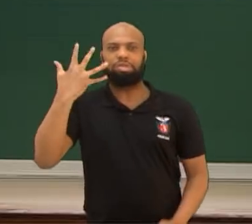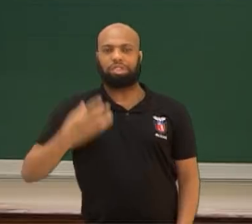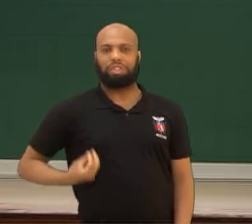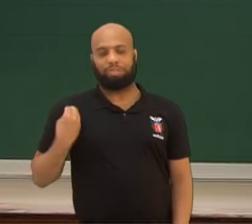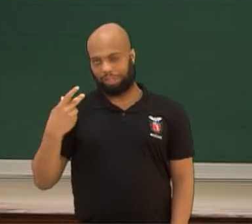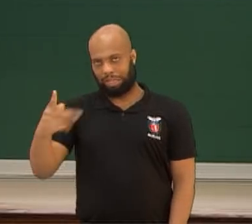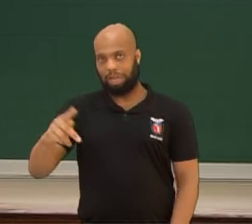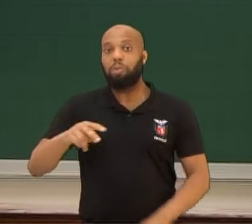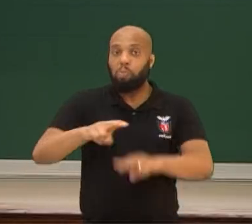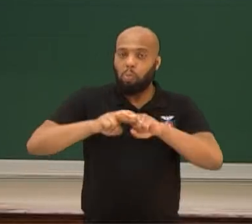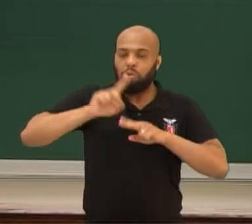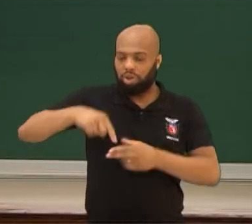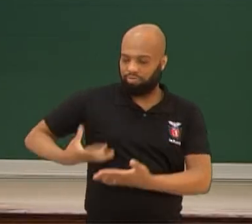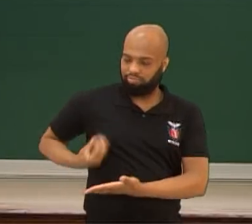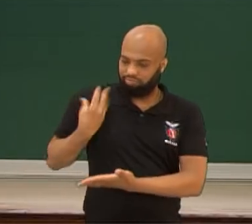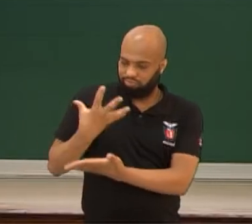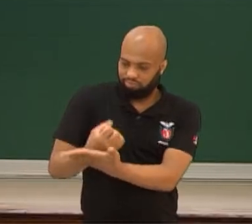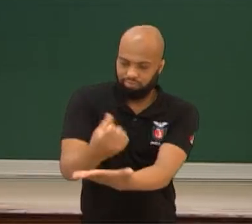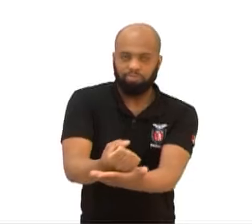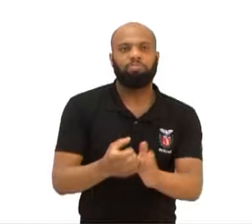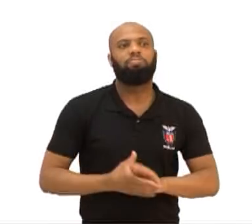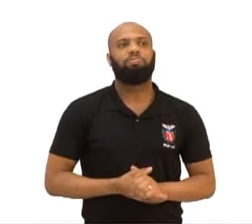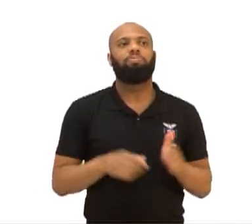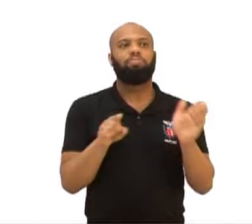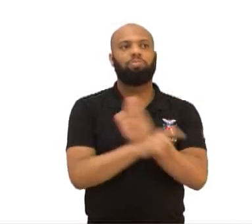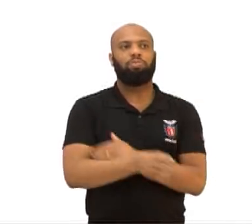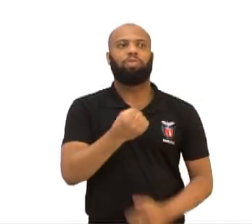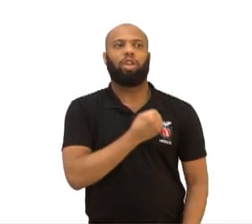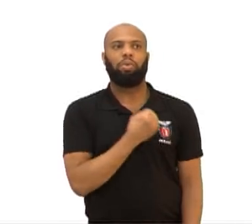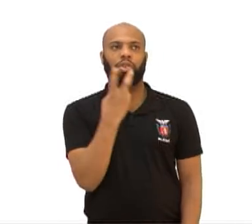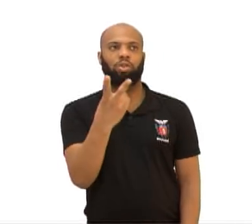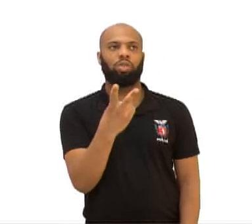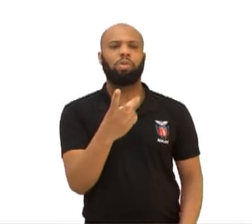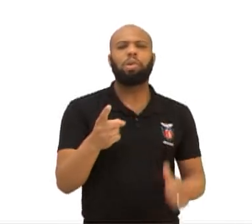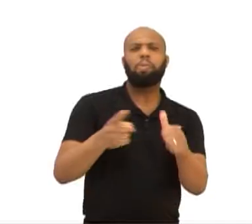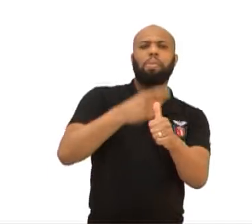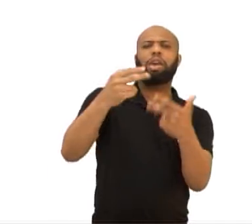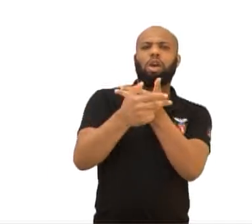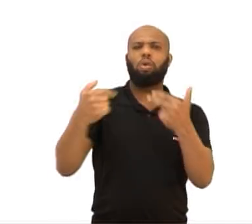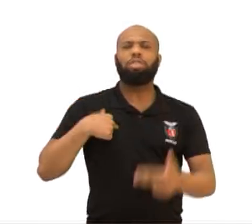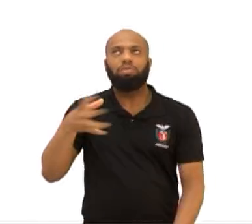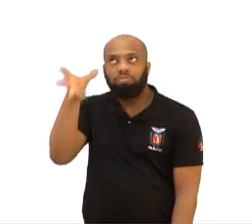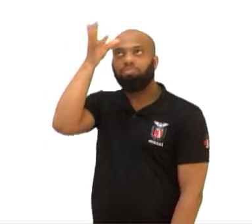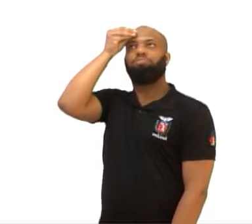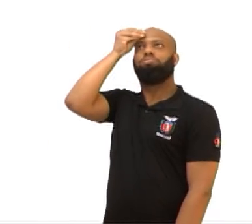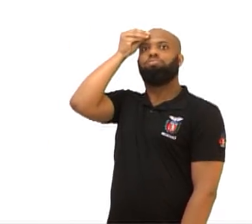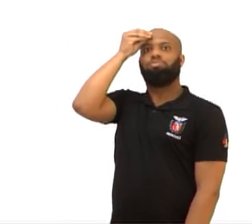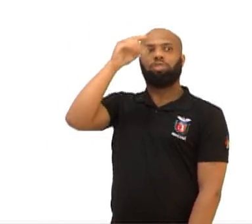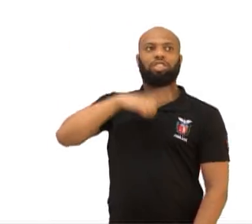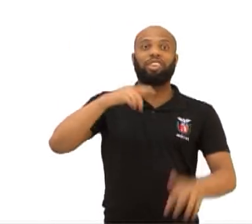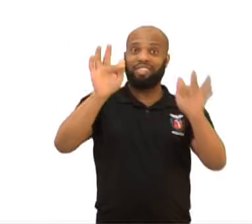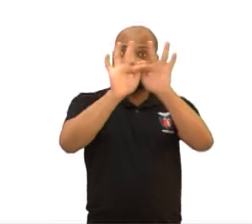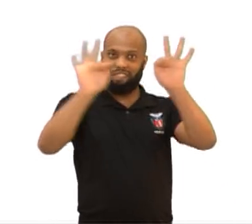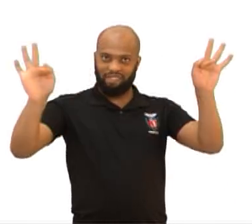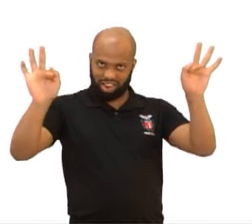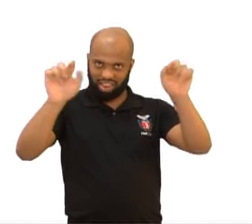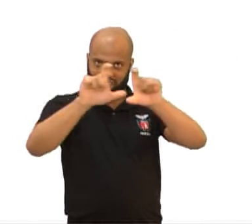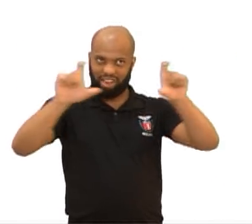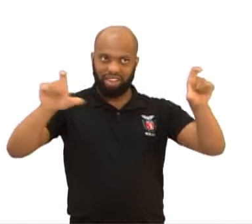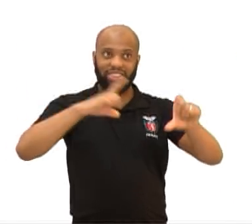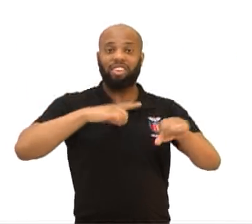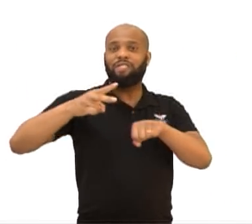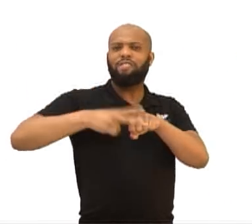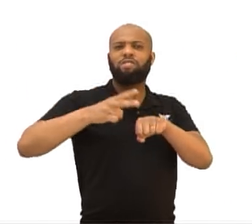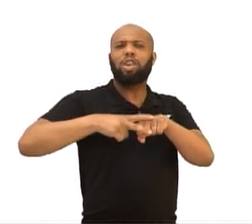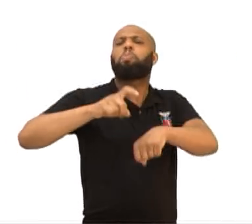bem. Questão 2 agora, vamos ler aqui. A primeira coisa que guardei na memória. Nessa frase do romance, o verbo